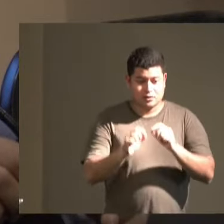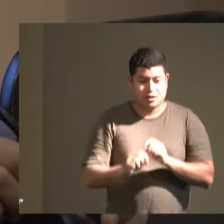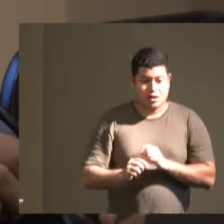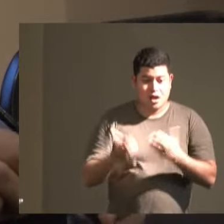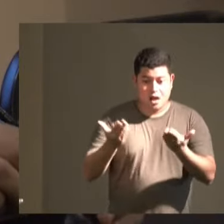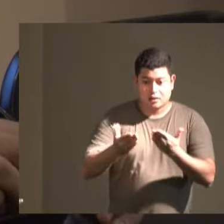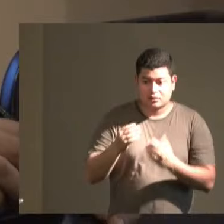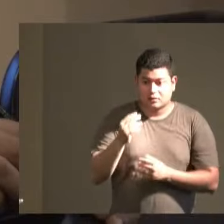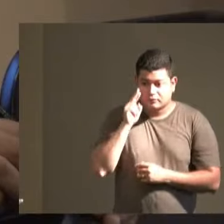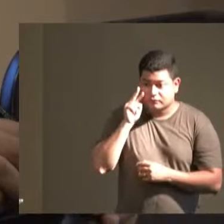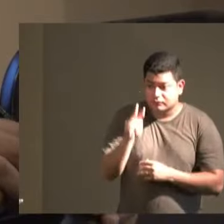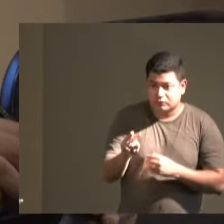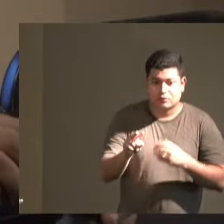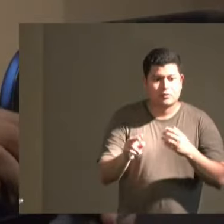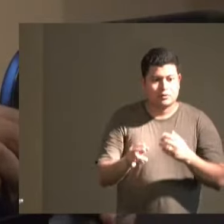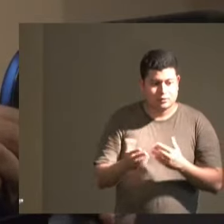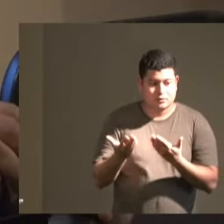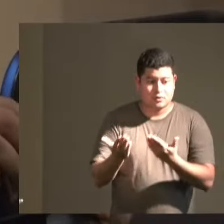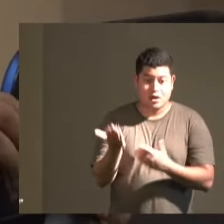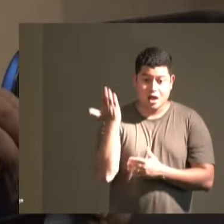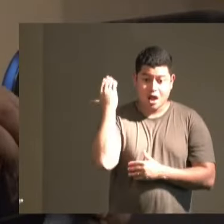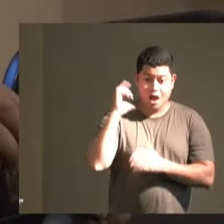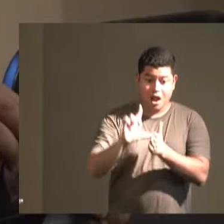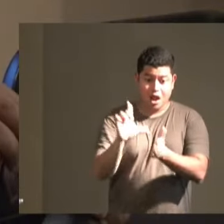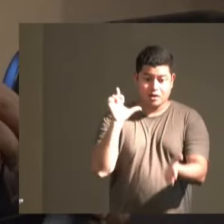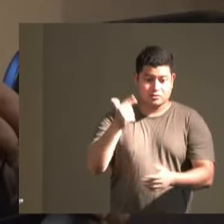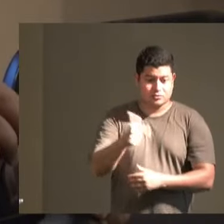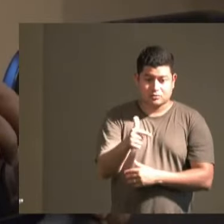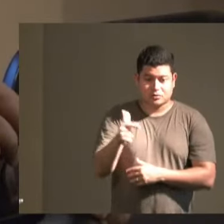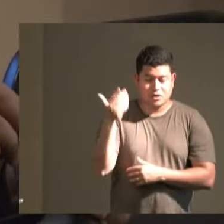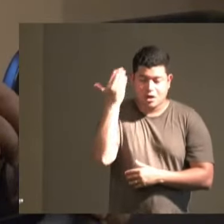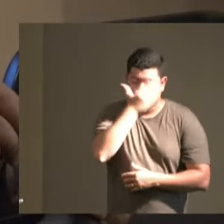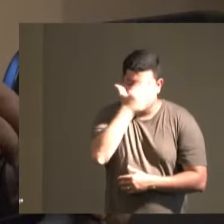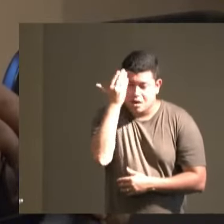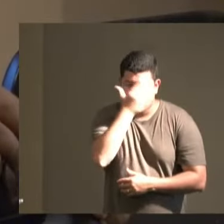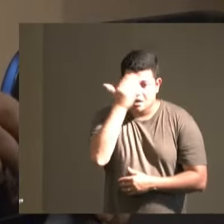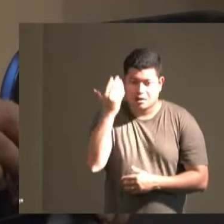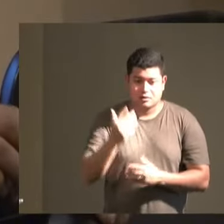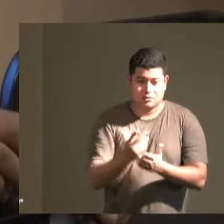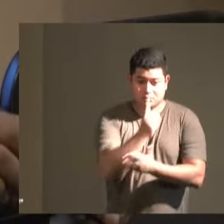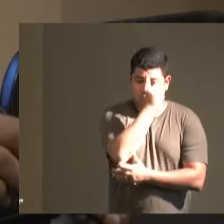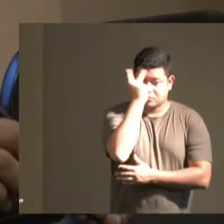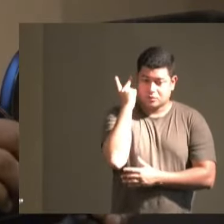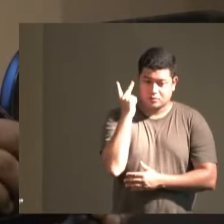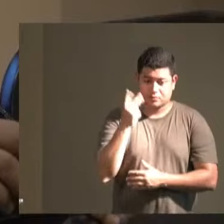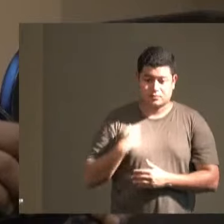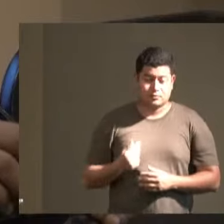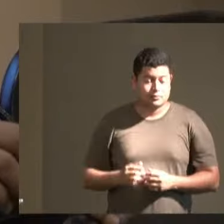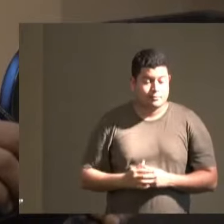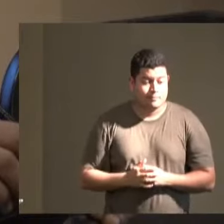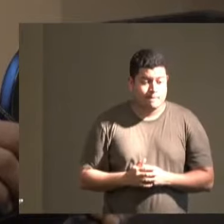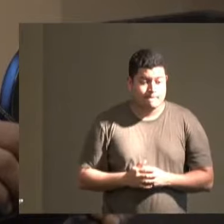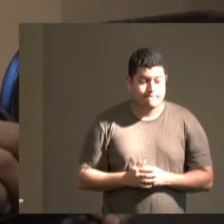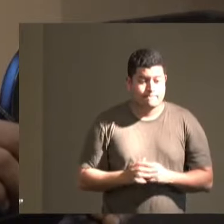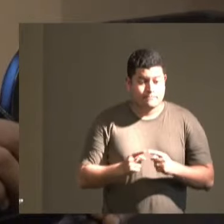agenda das autoridades a pauta das pessoas com deficiência, né? Então, só aí ele trouxe